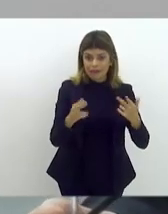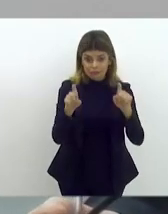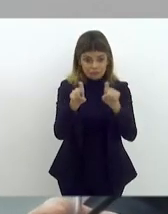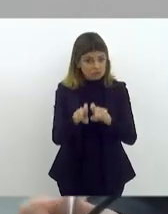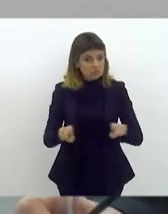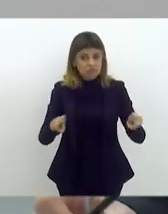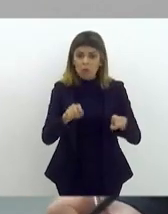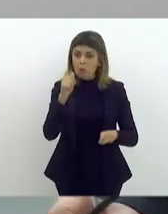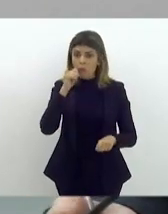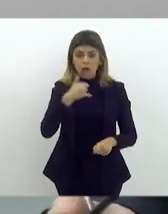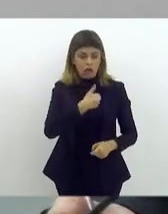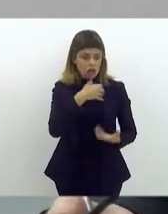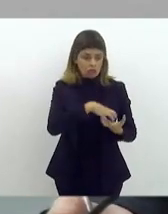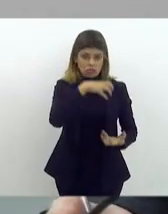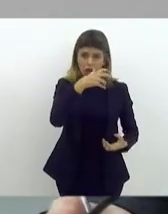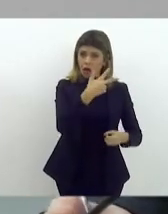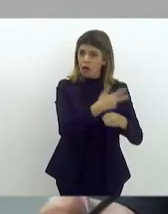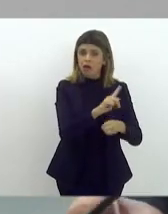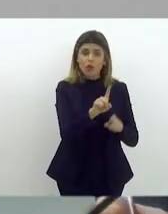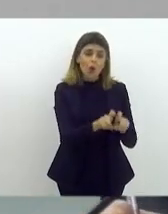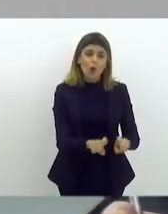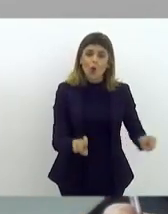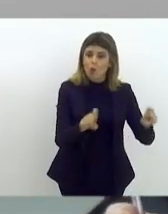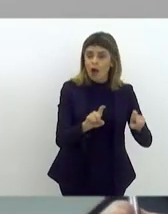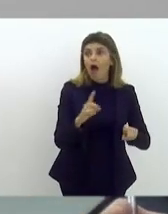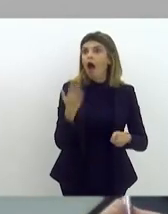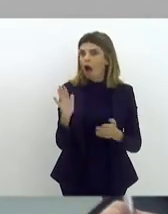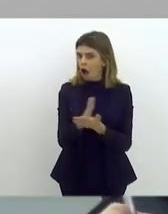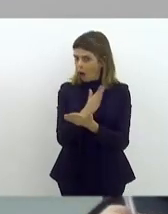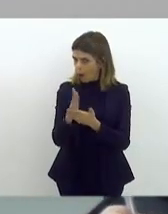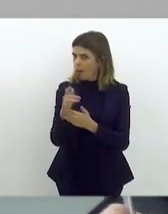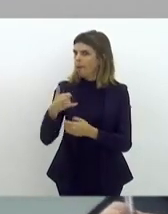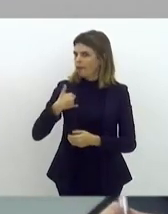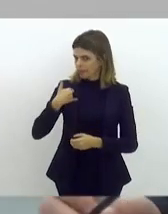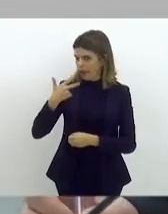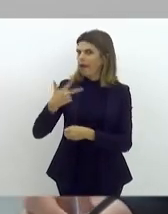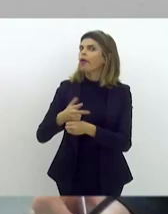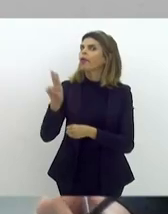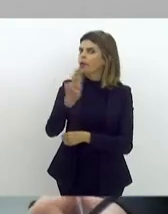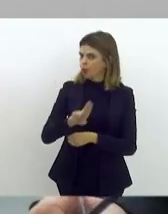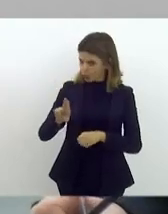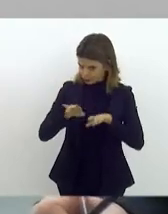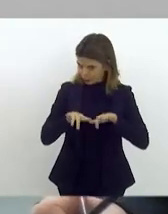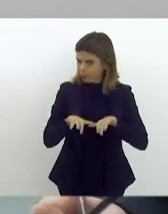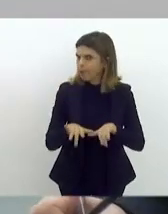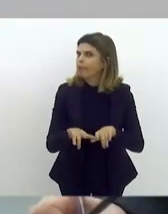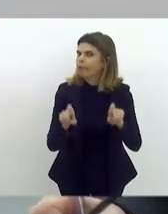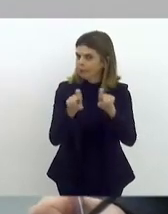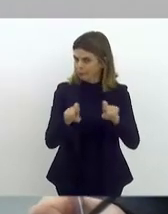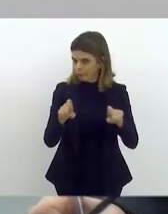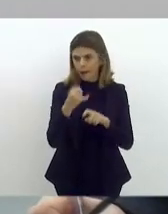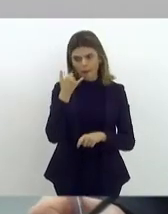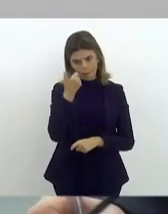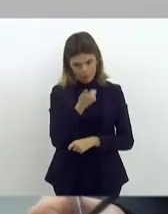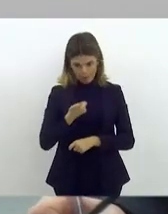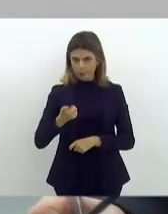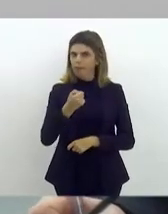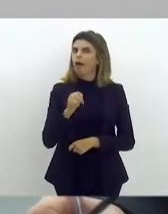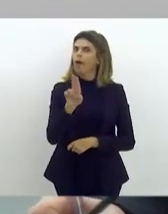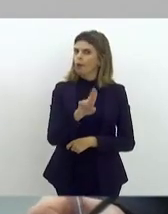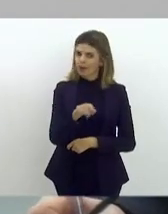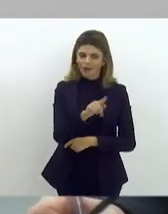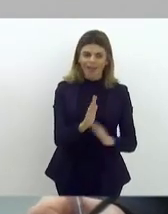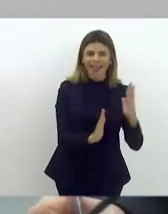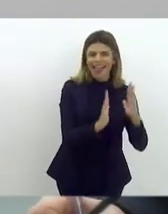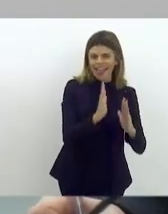elas nem tanto porque elas não fazem tanto usa Apesar de que tem umas hoje usando para caramba né E por não ser da